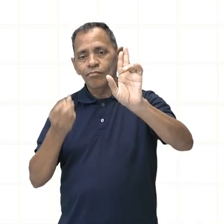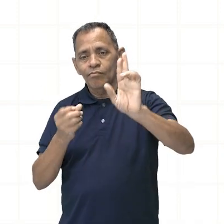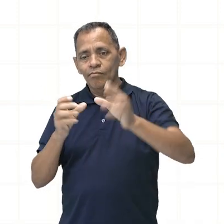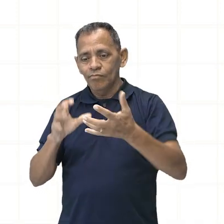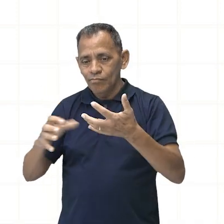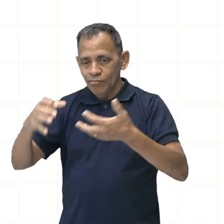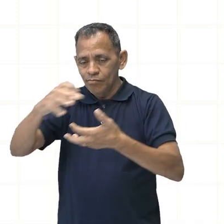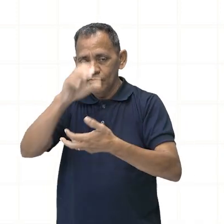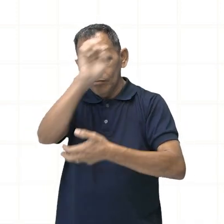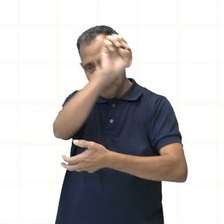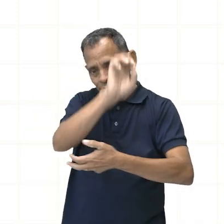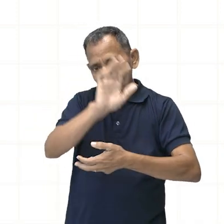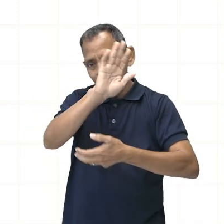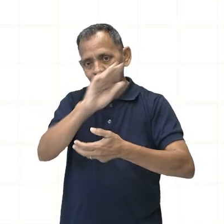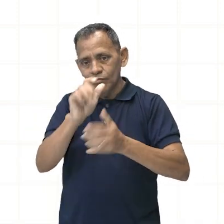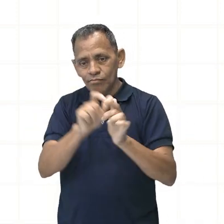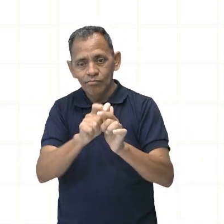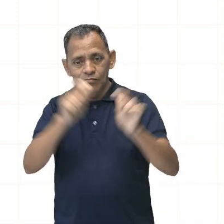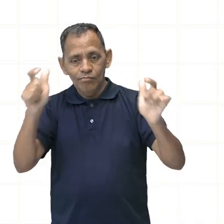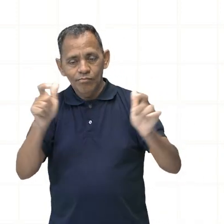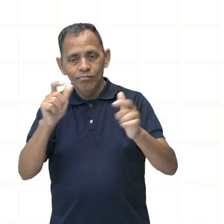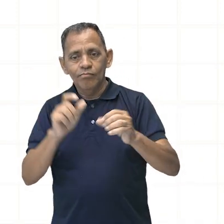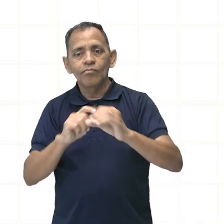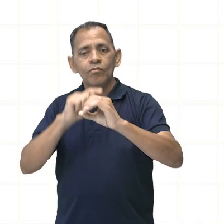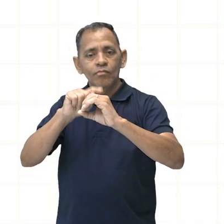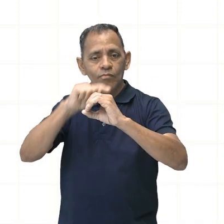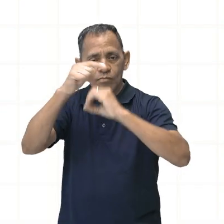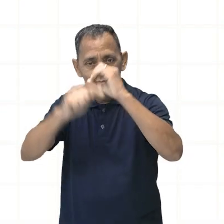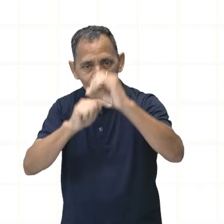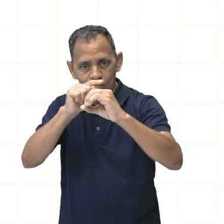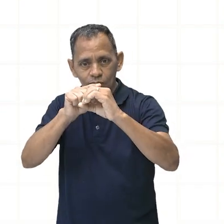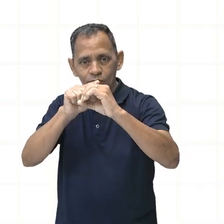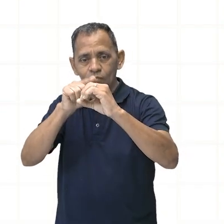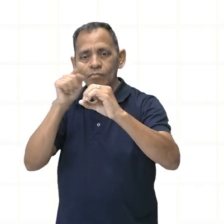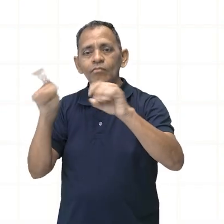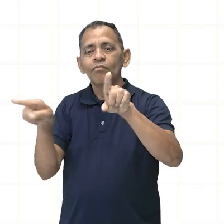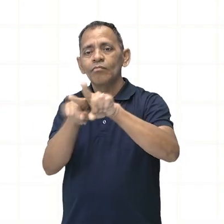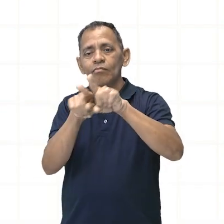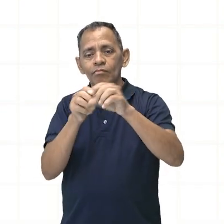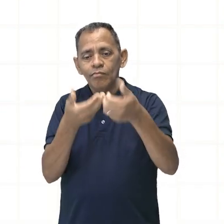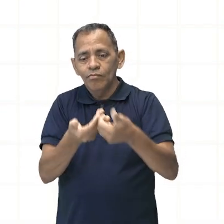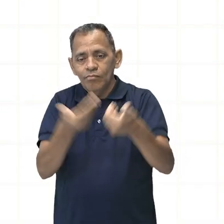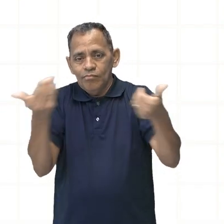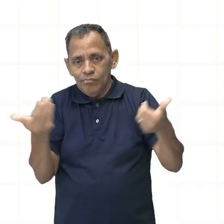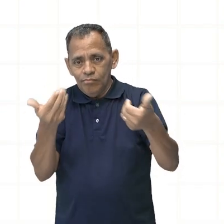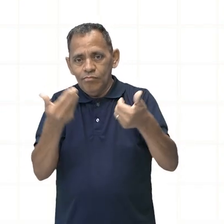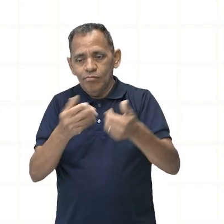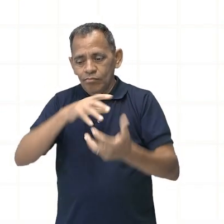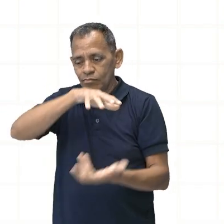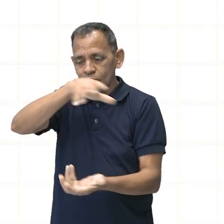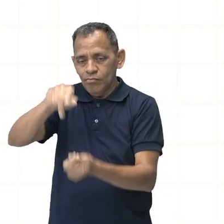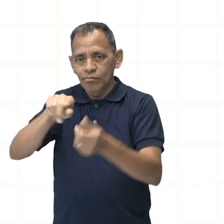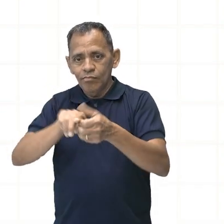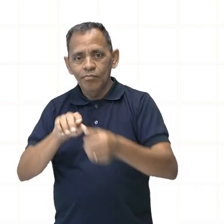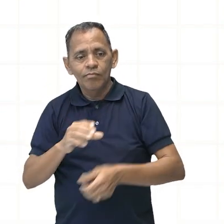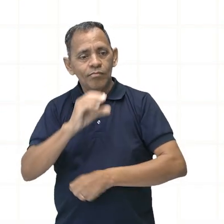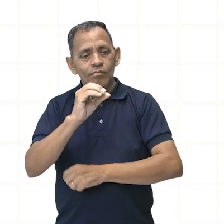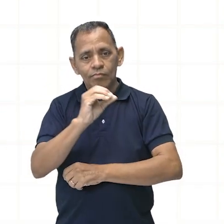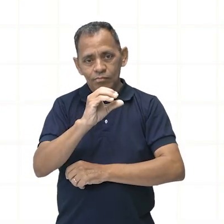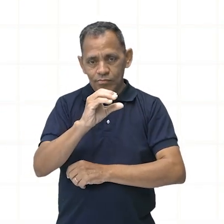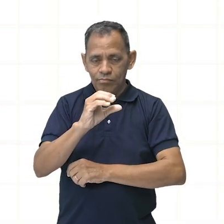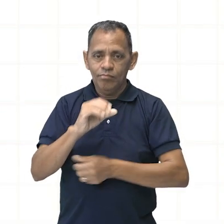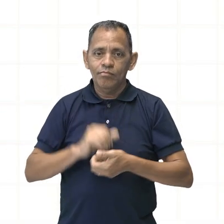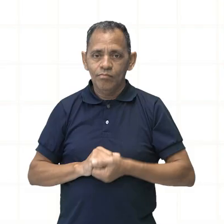ele é, colocando ali o meridiano de Greenwich também na Europa, dividindo o mundo ali em hemisfério ocidental